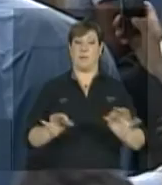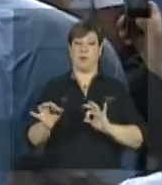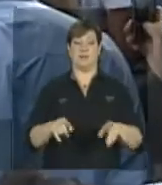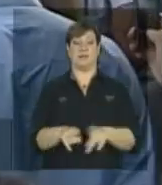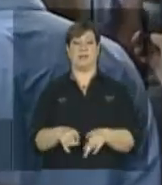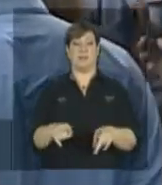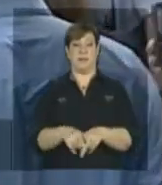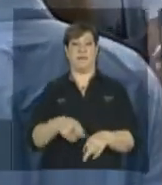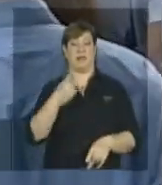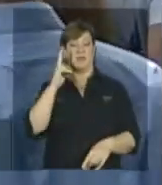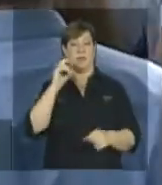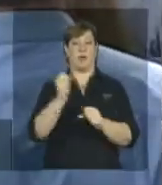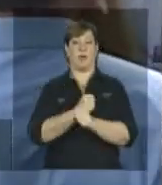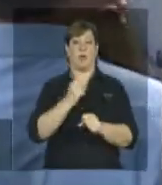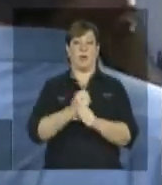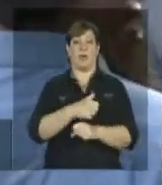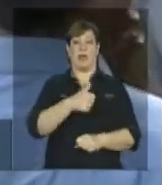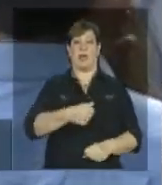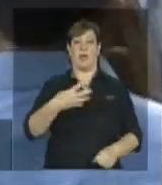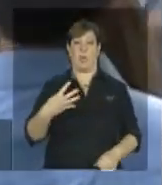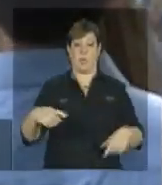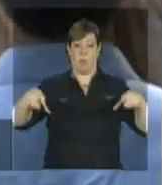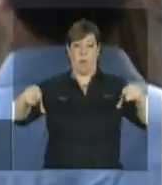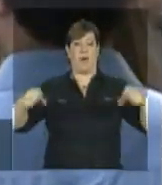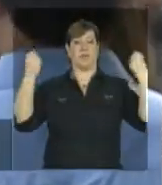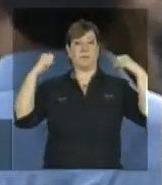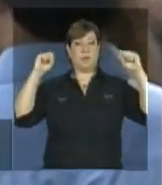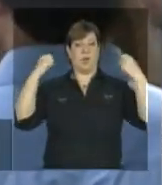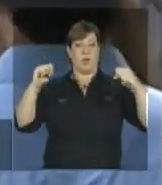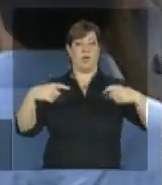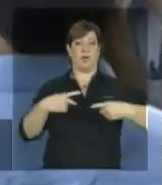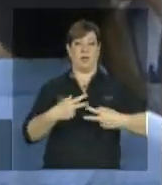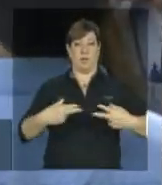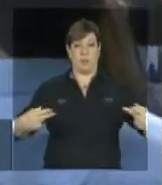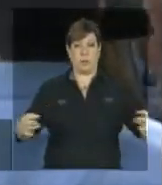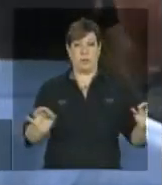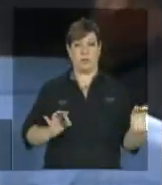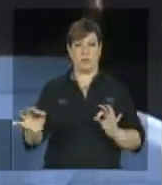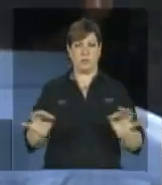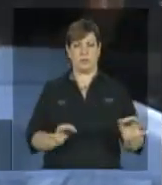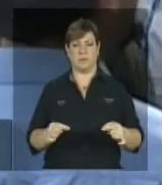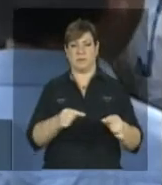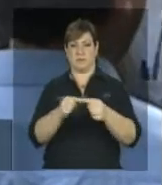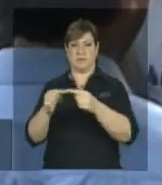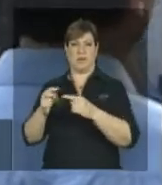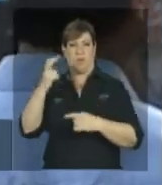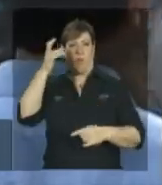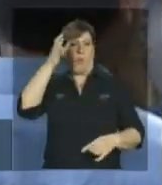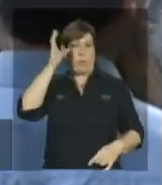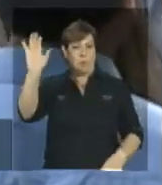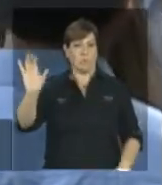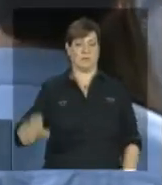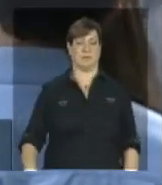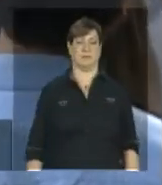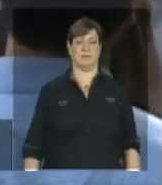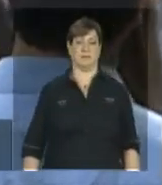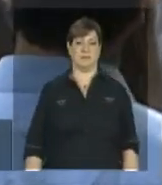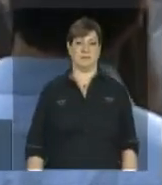prevê a construção de 14 quadras esportivas, quiosques padronizados e equipamentos culturais.